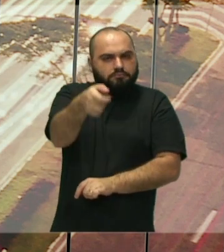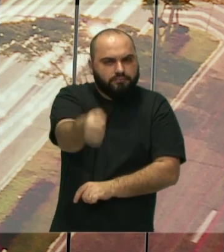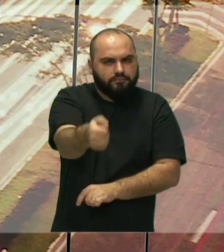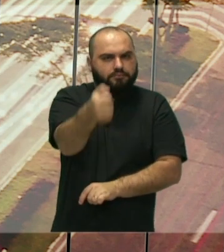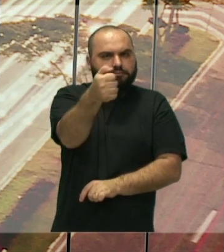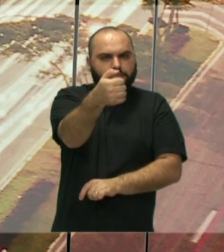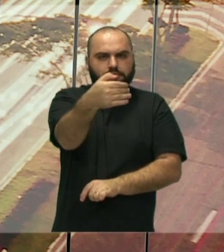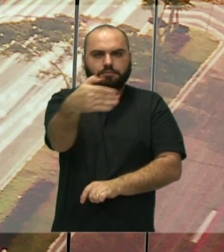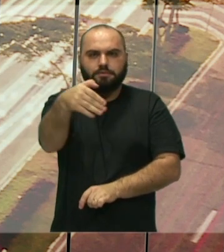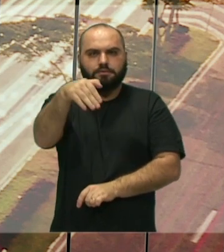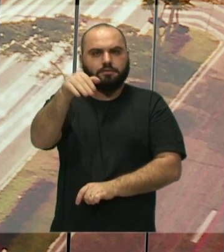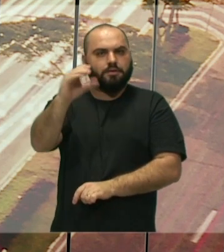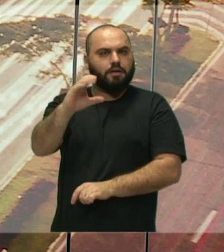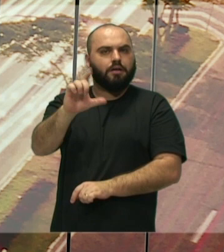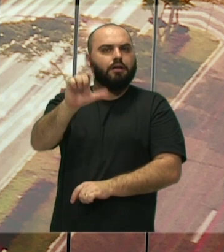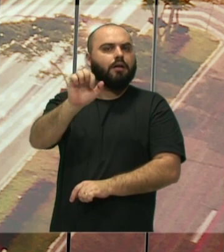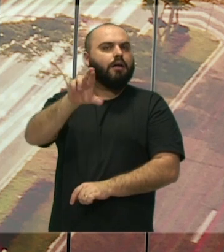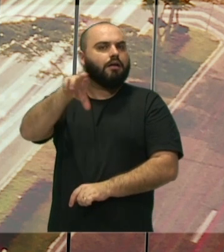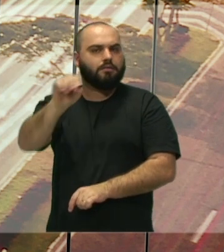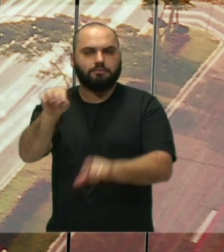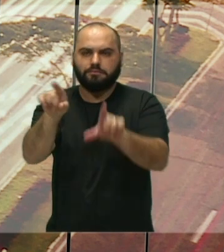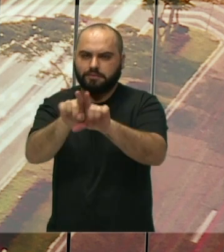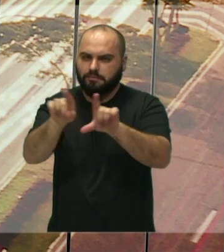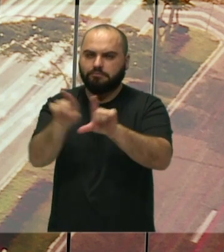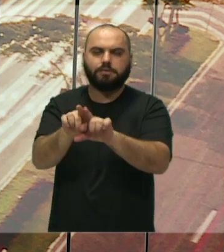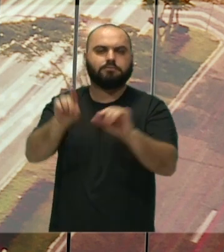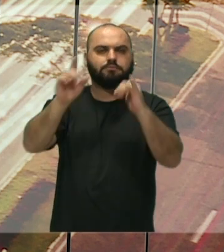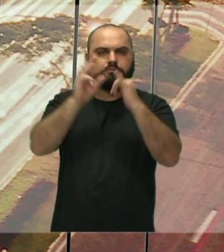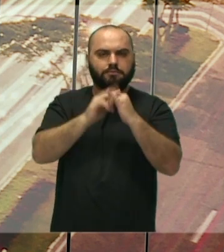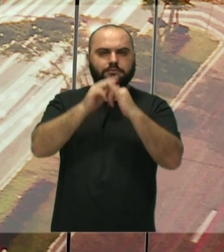de Vereadores de Itajaí no YouTube e